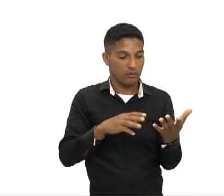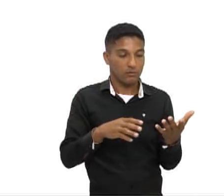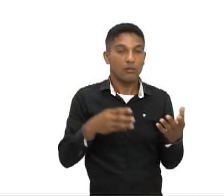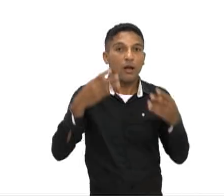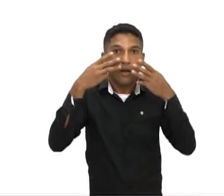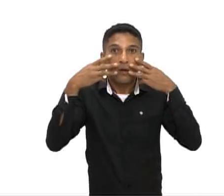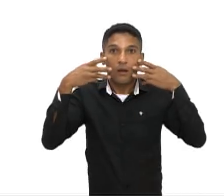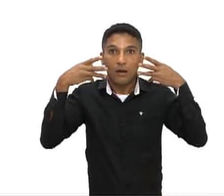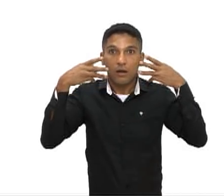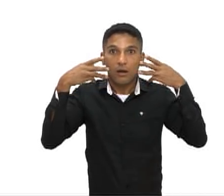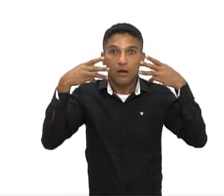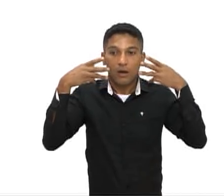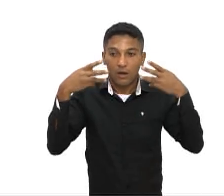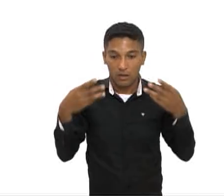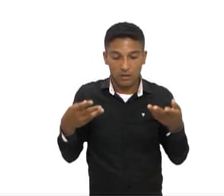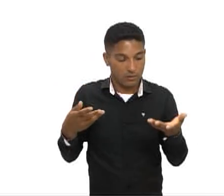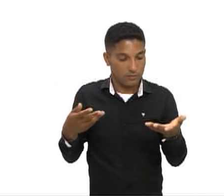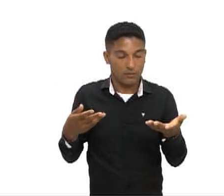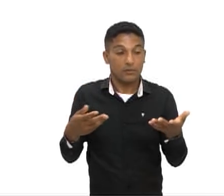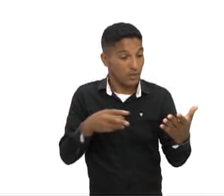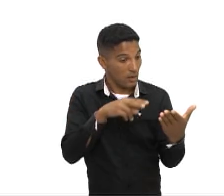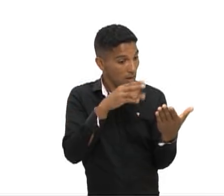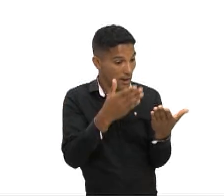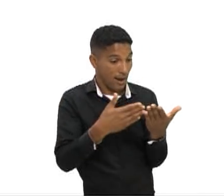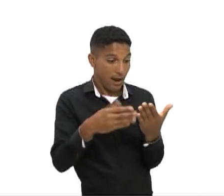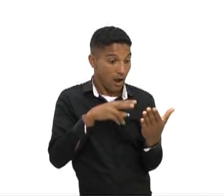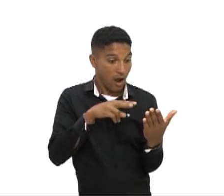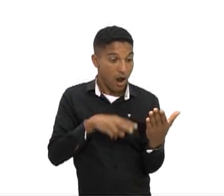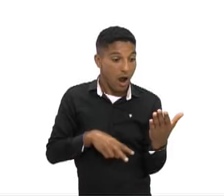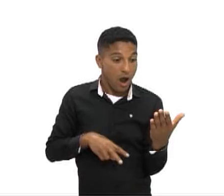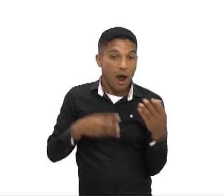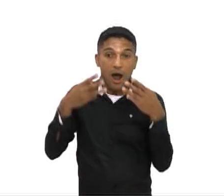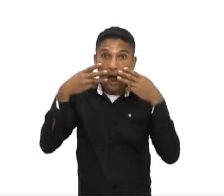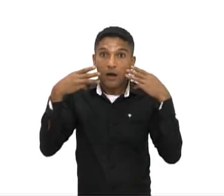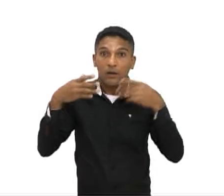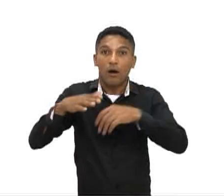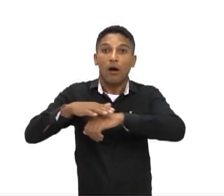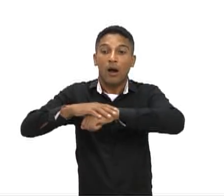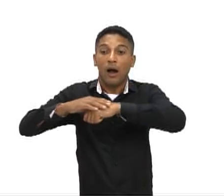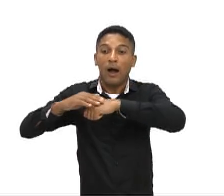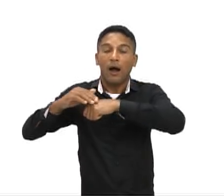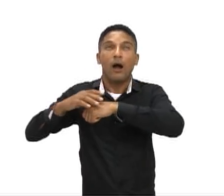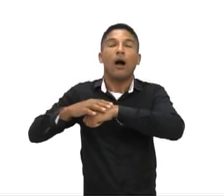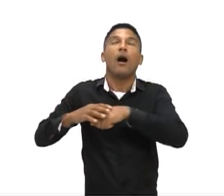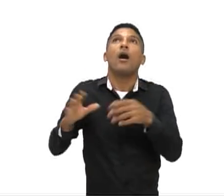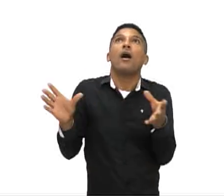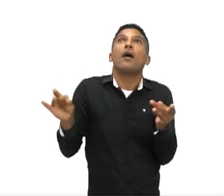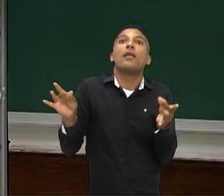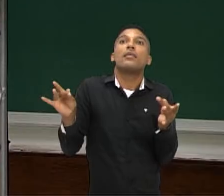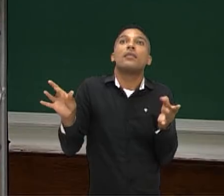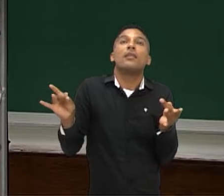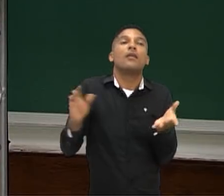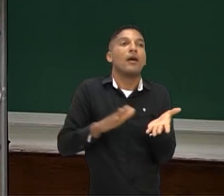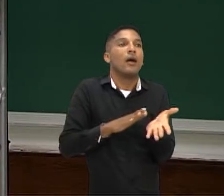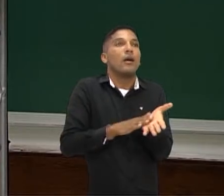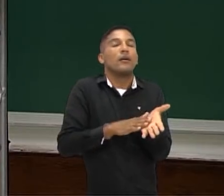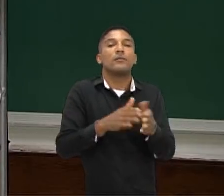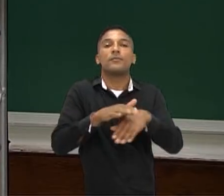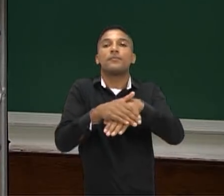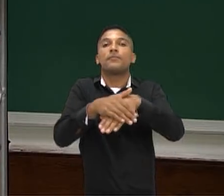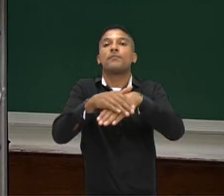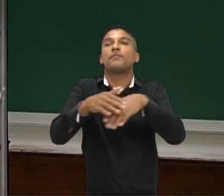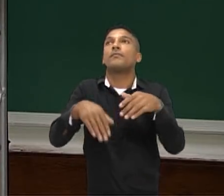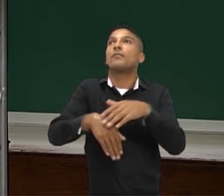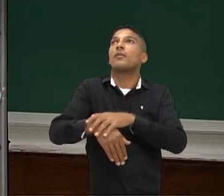tamborim, pois a textura de sua pele é igual à do couro puro de boi. Então a gente tem ali esse efeito sinestésico também desencadeado no